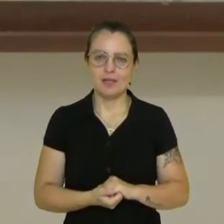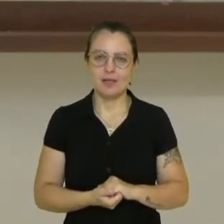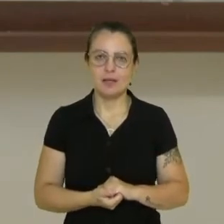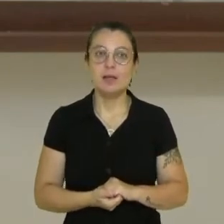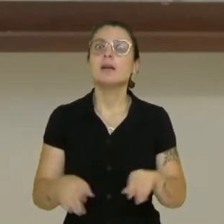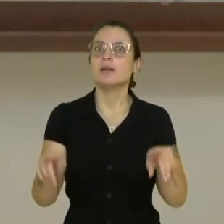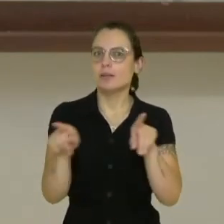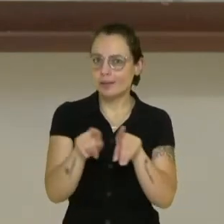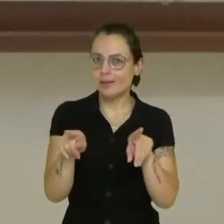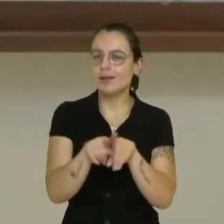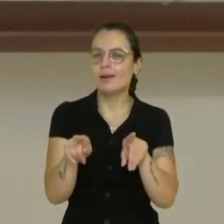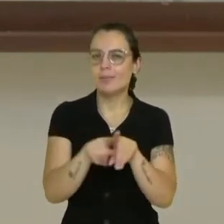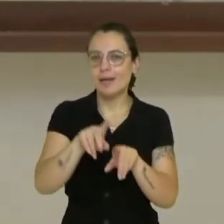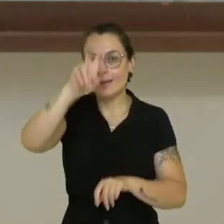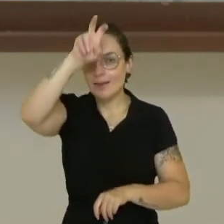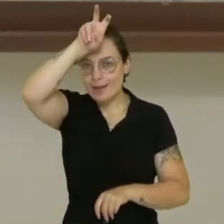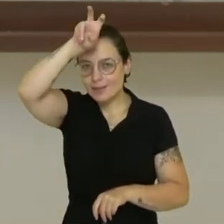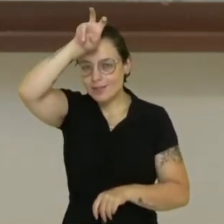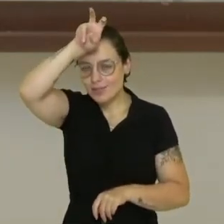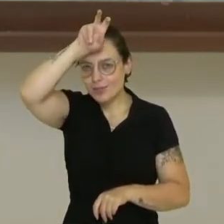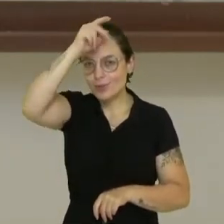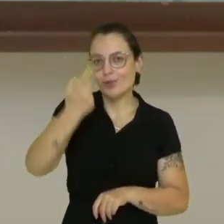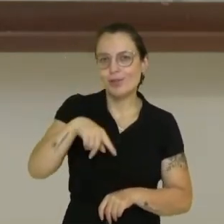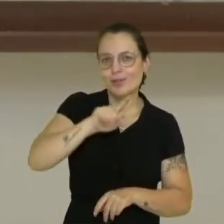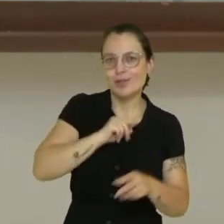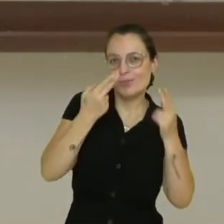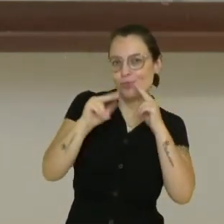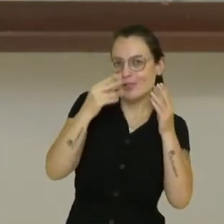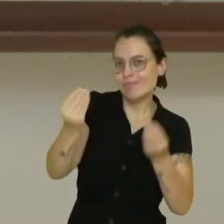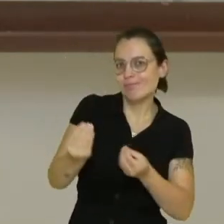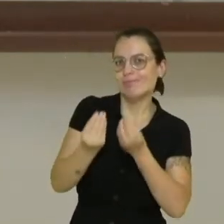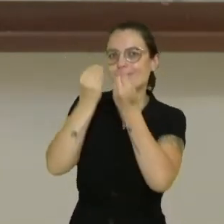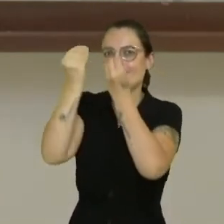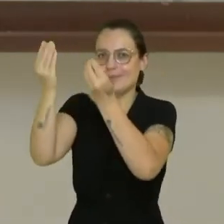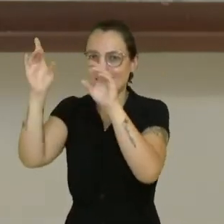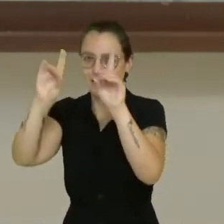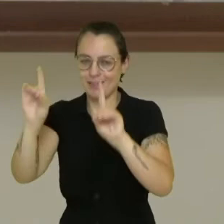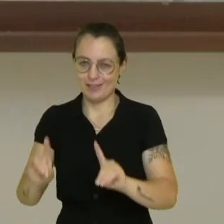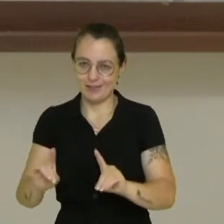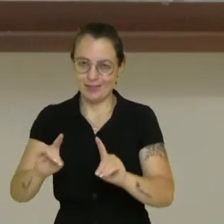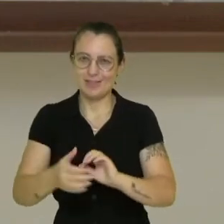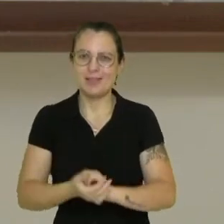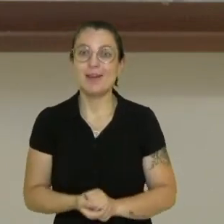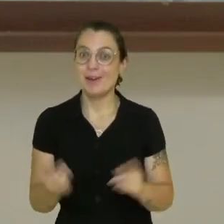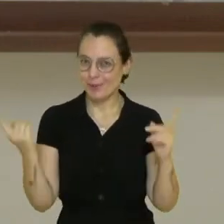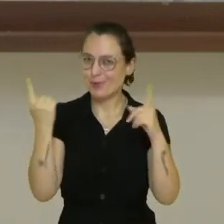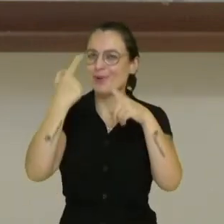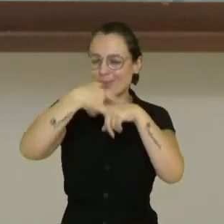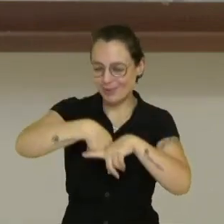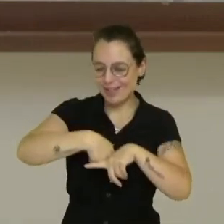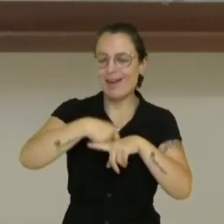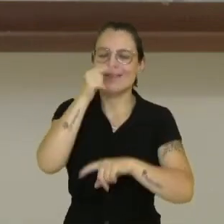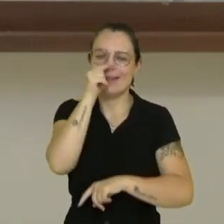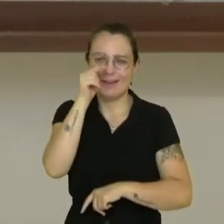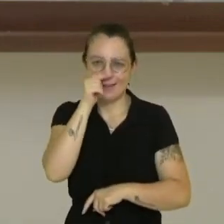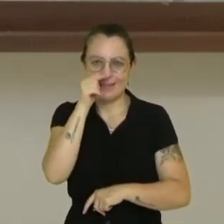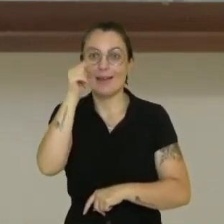a música era um presente do homem para os deuses. Olha que lindo! Então a música ela sempre vai estar relacionada